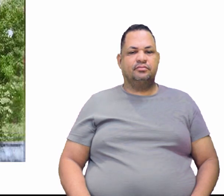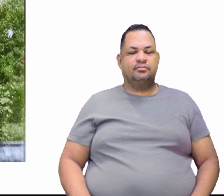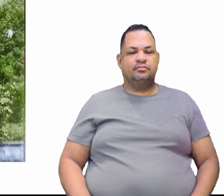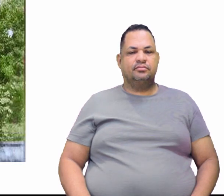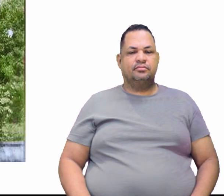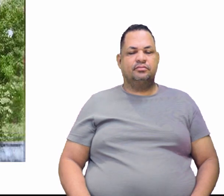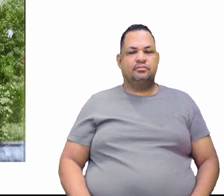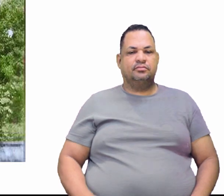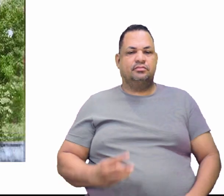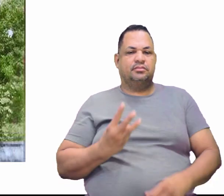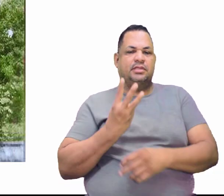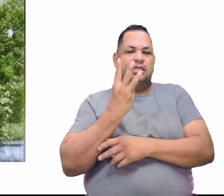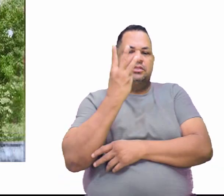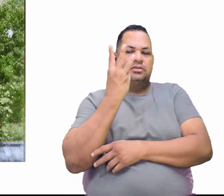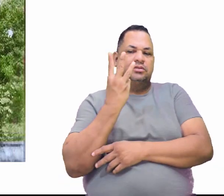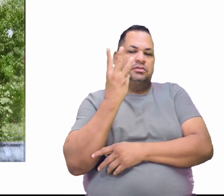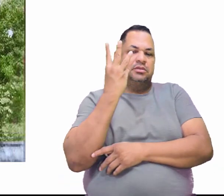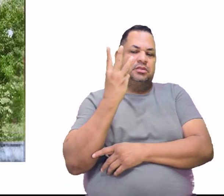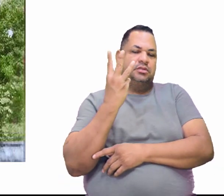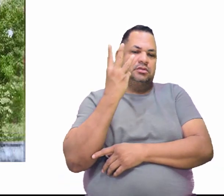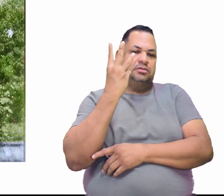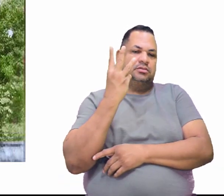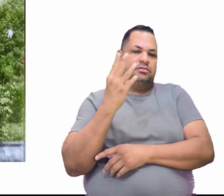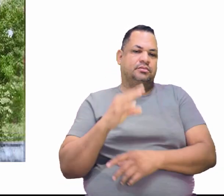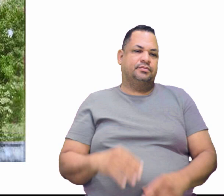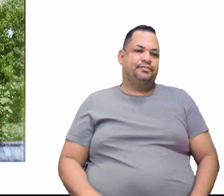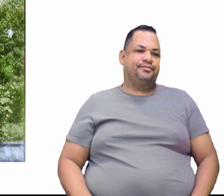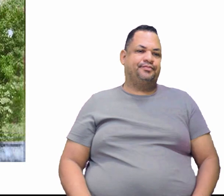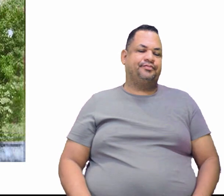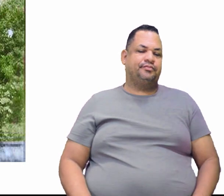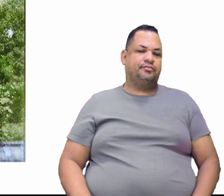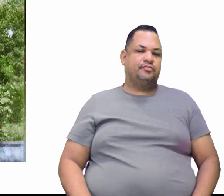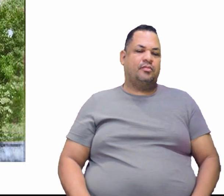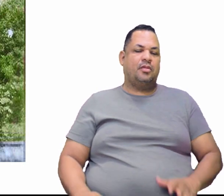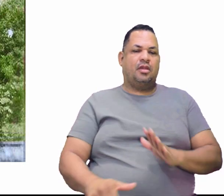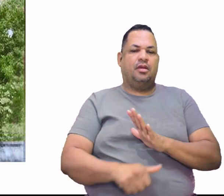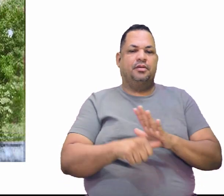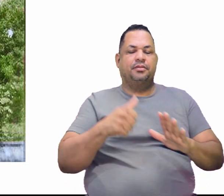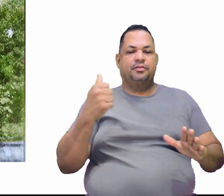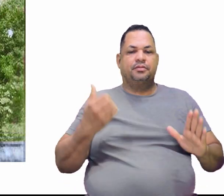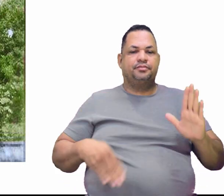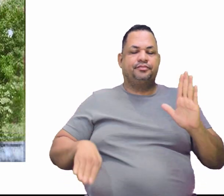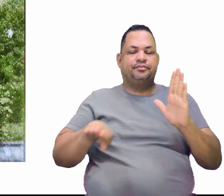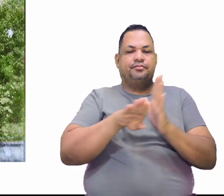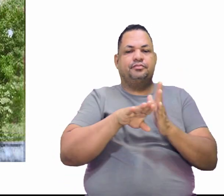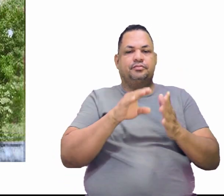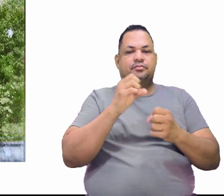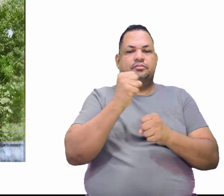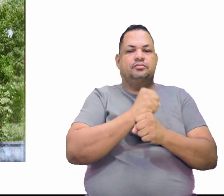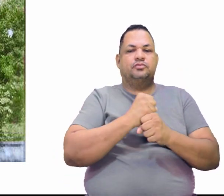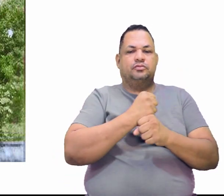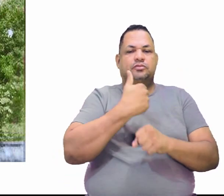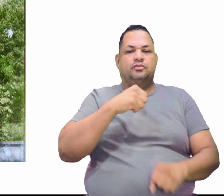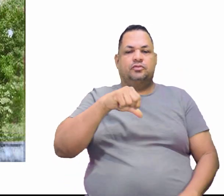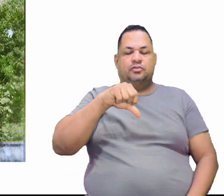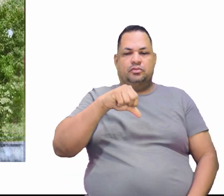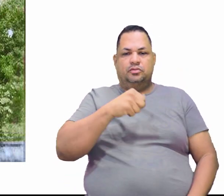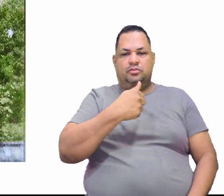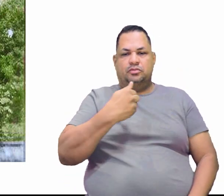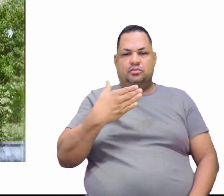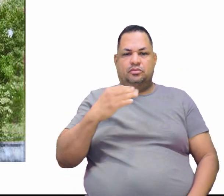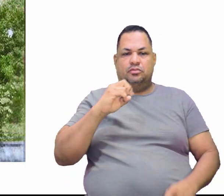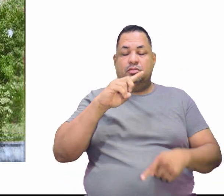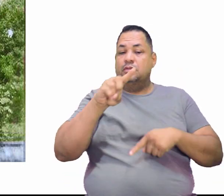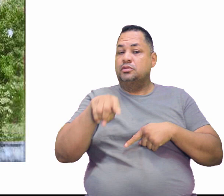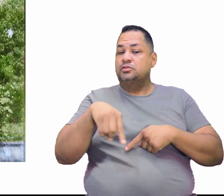Veja aí, as 3 caixas d'água. A primeira chegou em 1910 e